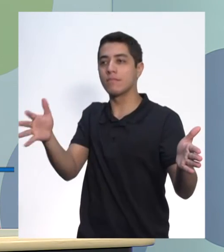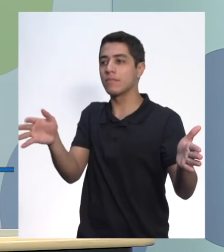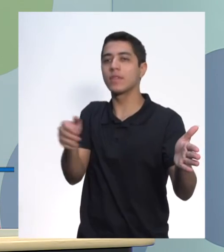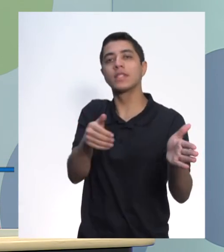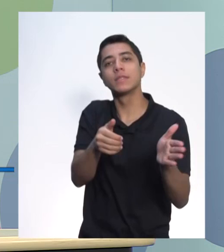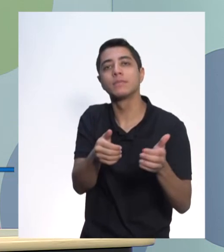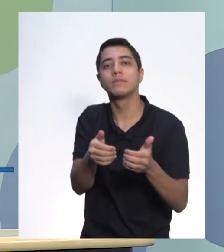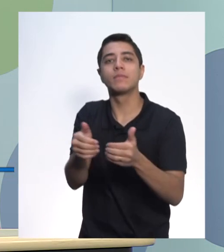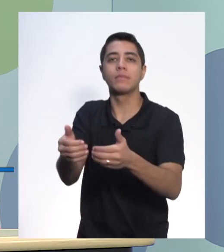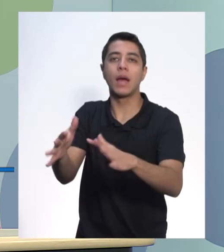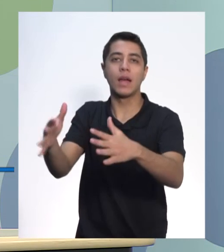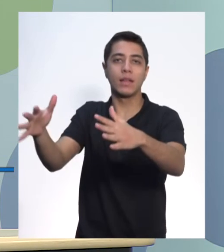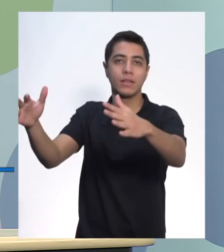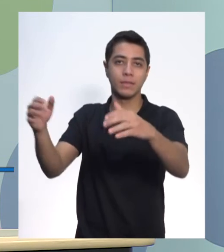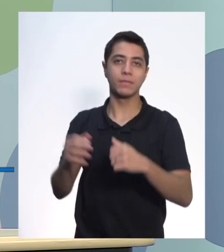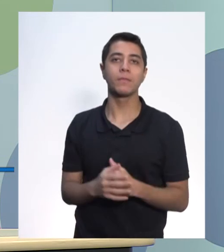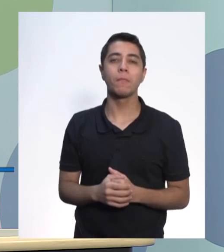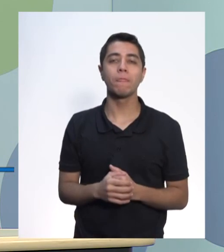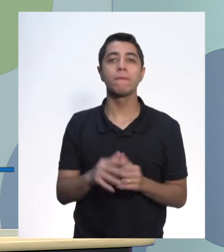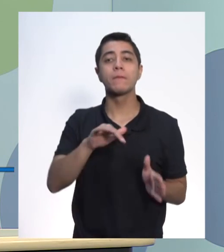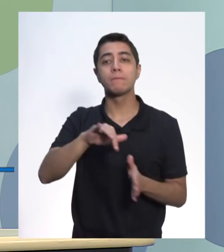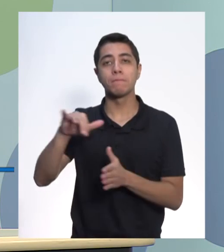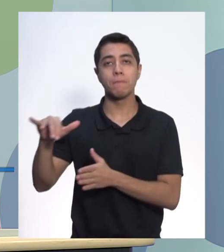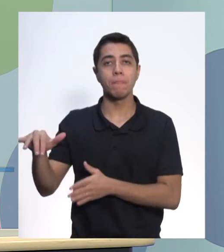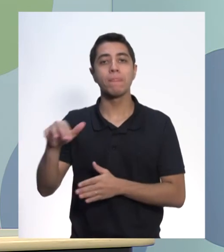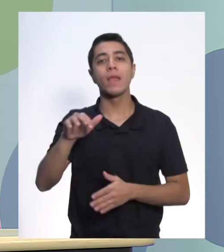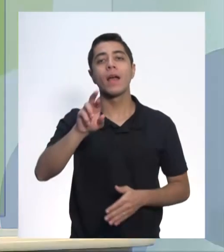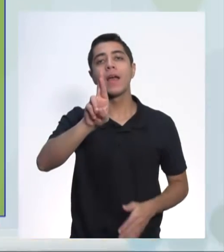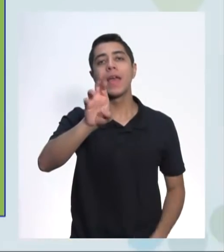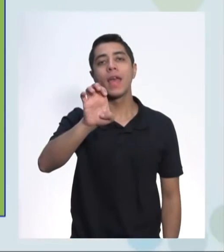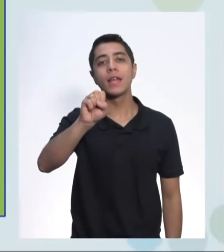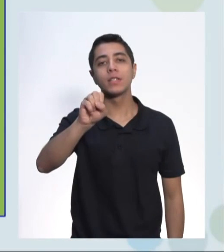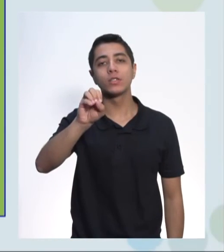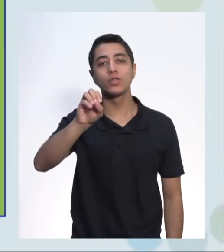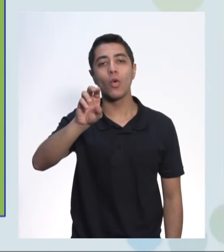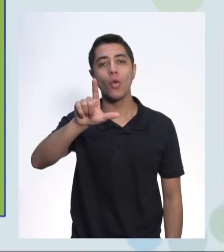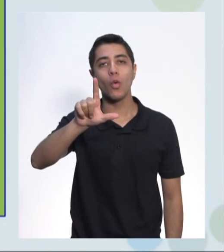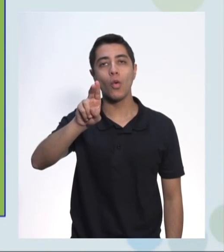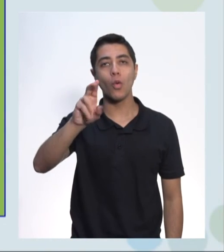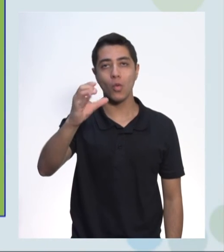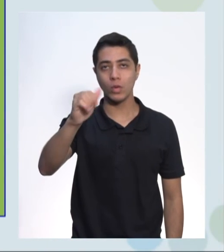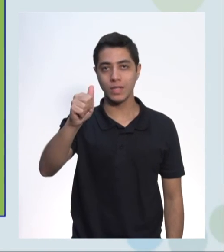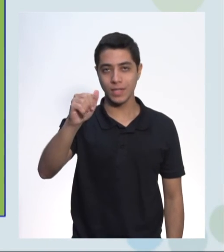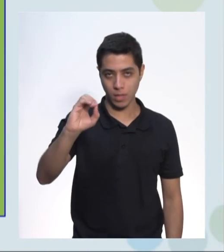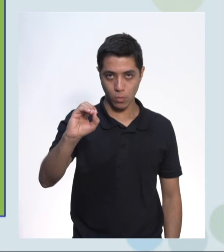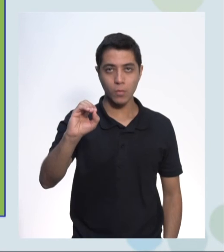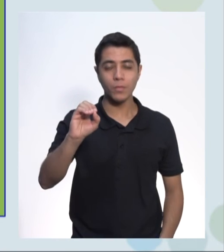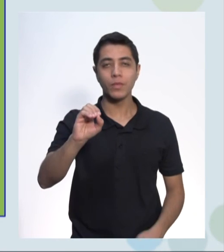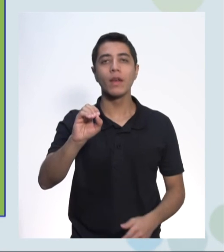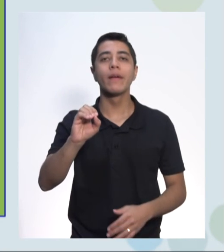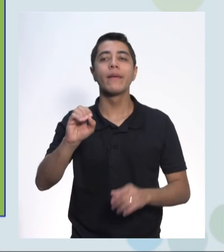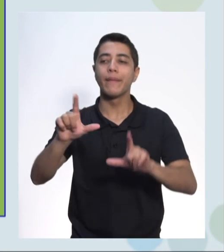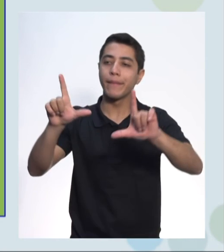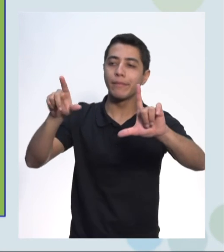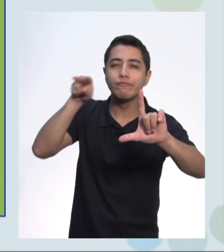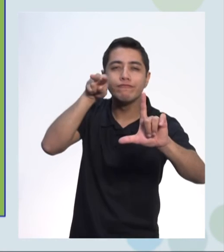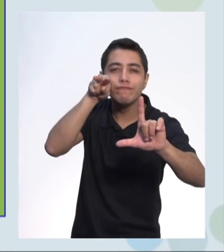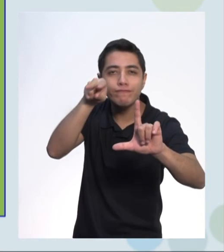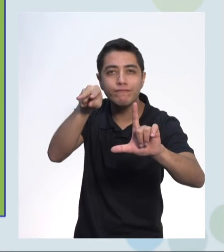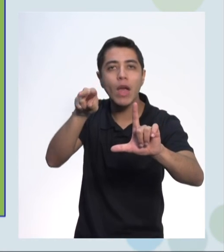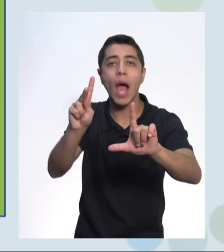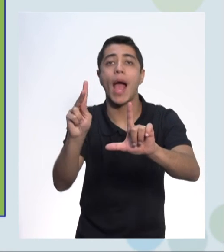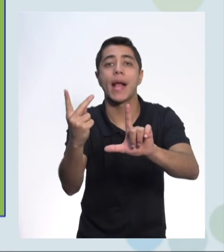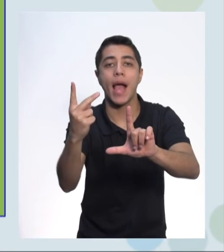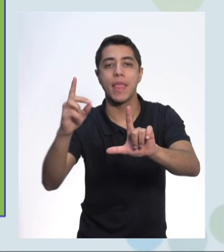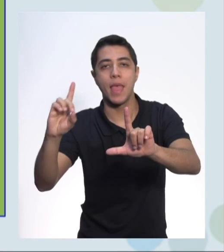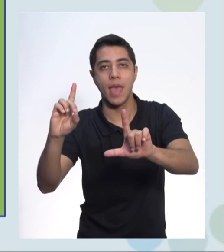Resolução, a gente vai falar um pouquinho. HD, que é a resolução comum, é de 1080 e 720p. A gente